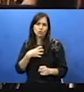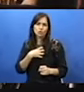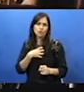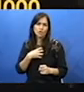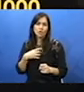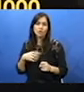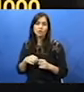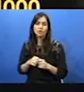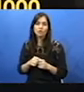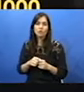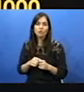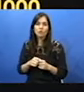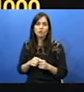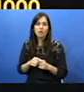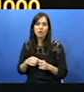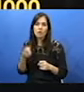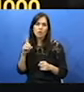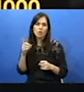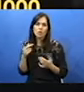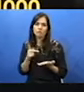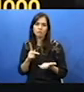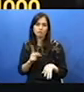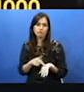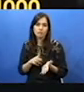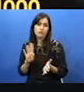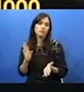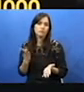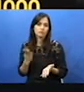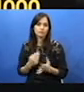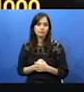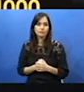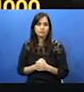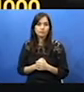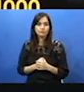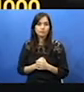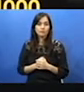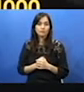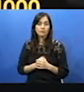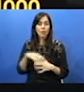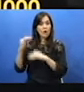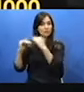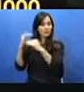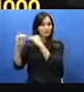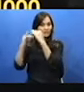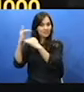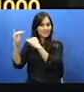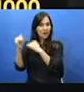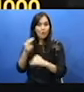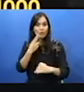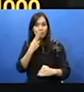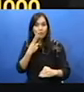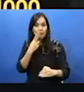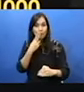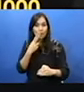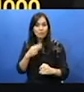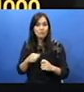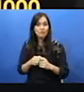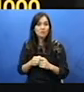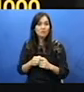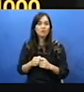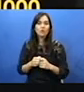rituais indígenas. A evolução. Com o tempo, com o desenvolvimento da sociedade, o tabaco passou a ser